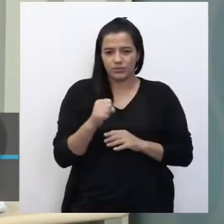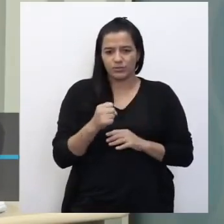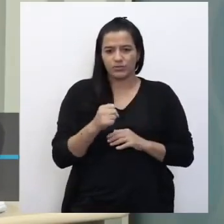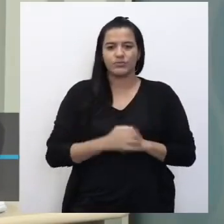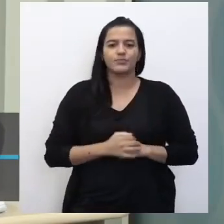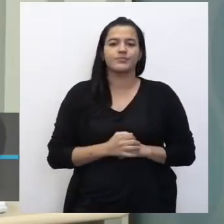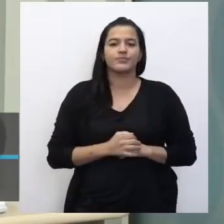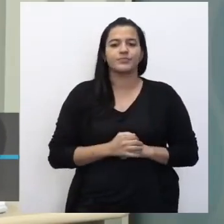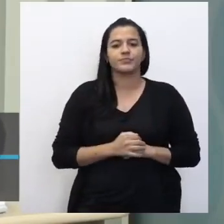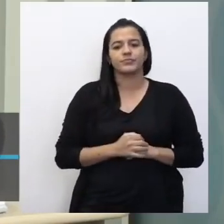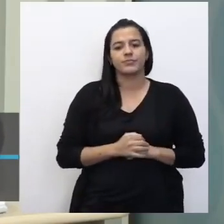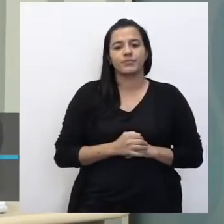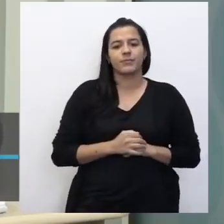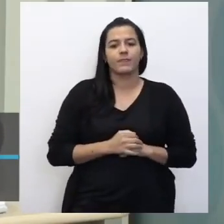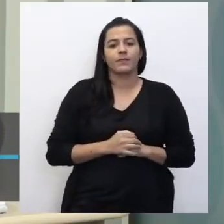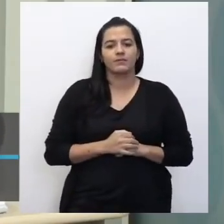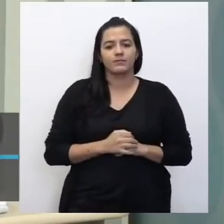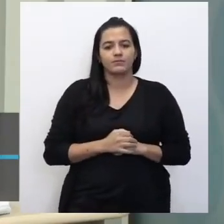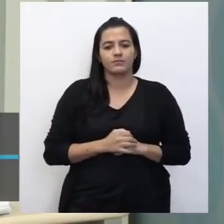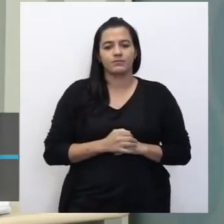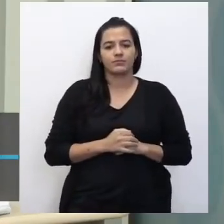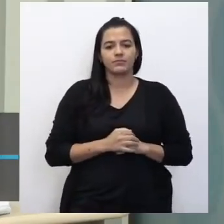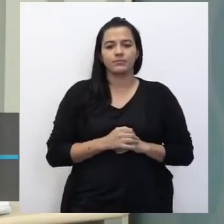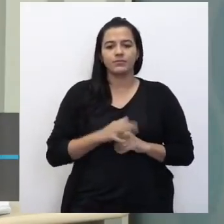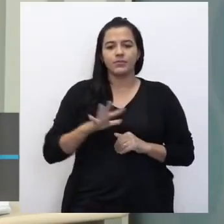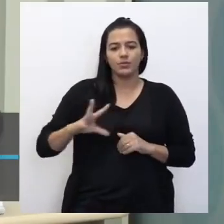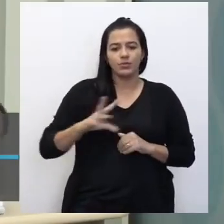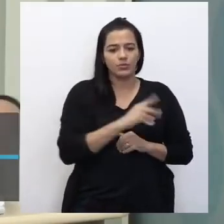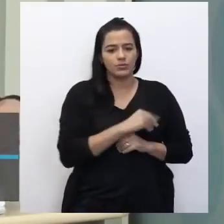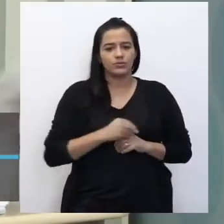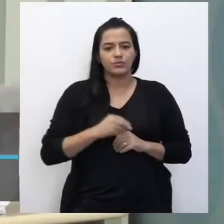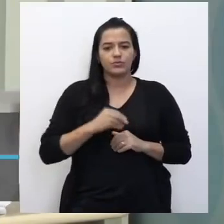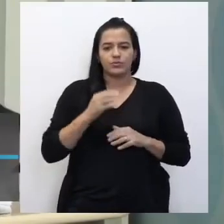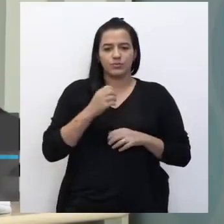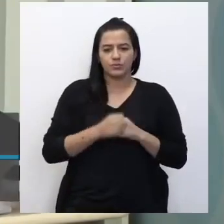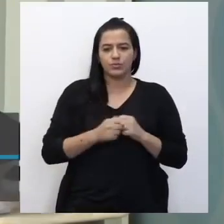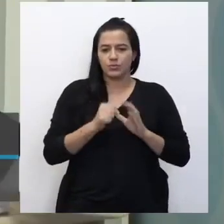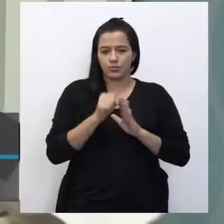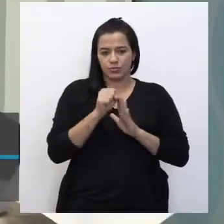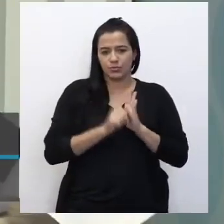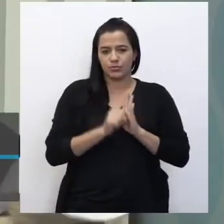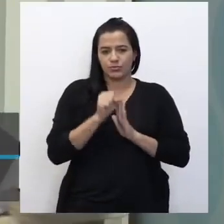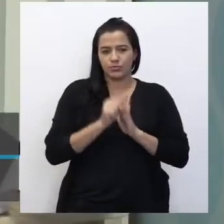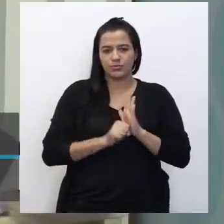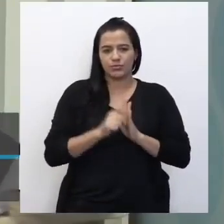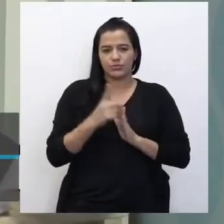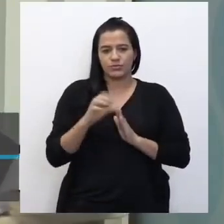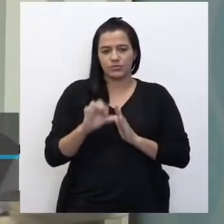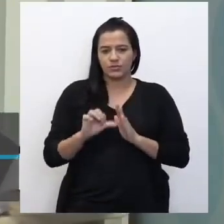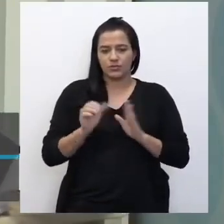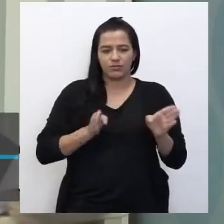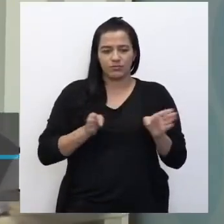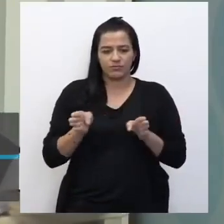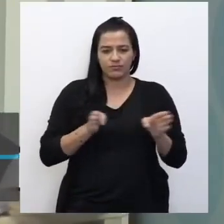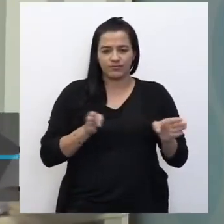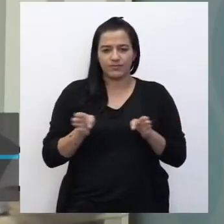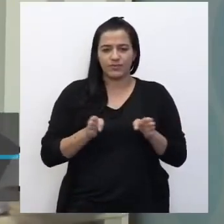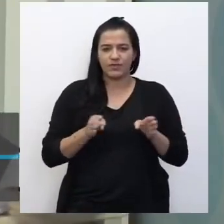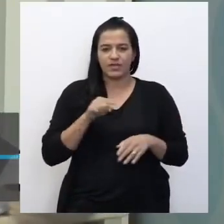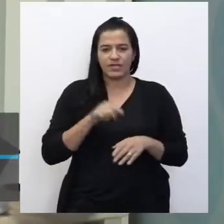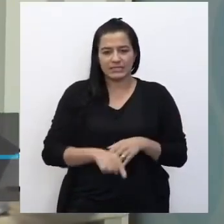estendendo praticamente por todo o XIX, principalmente nos primórdios do XIX, quando a frenologia